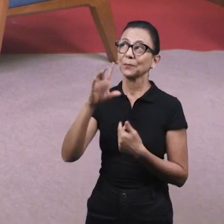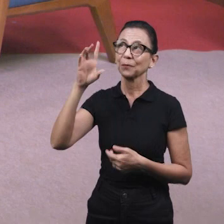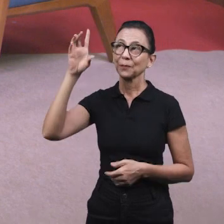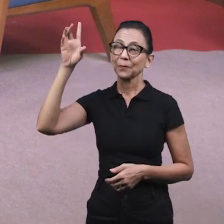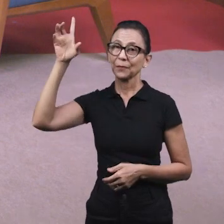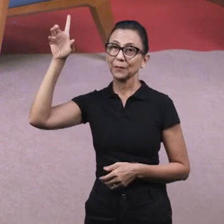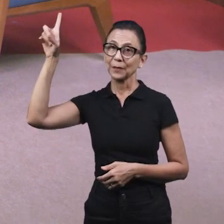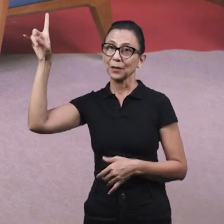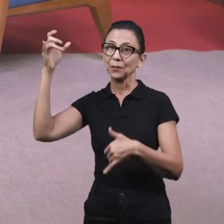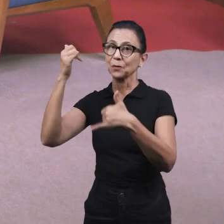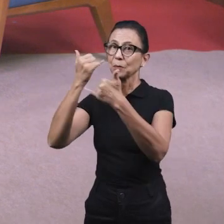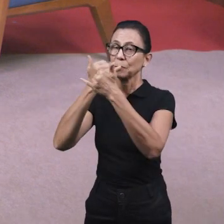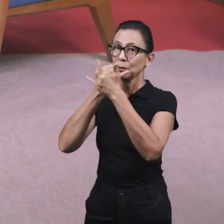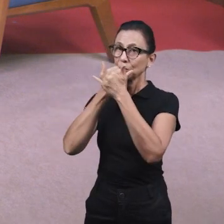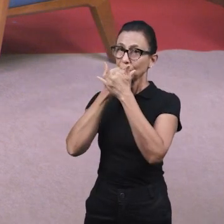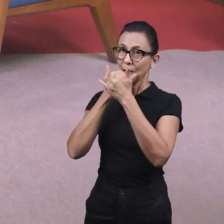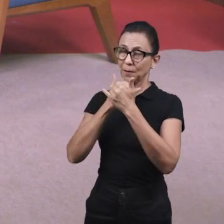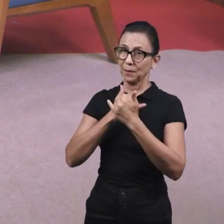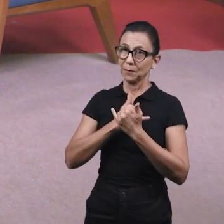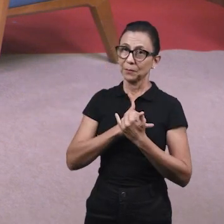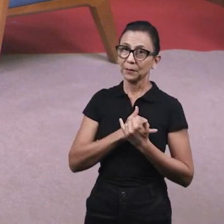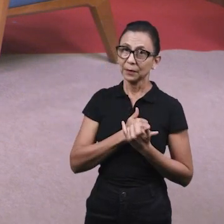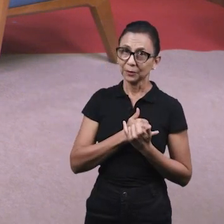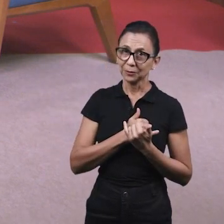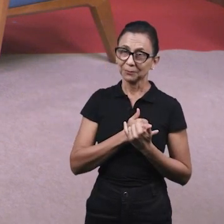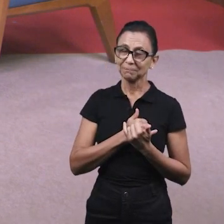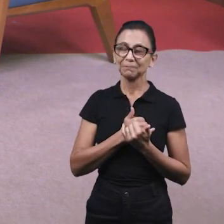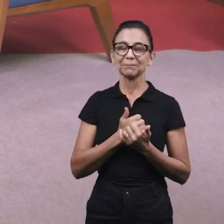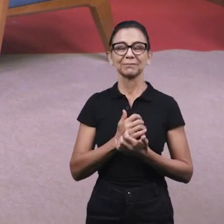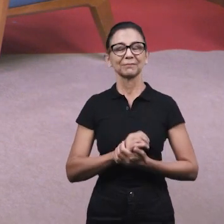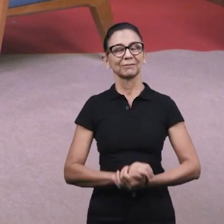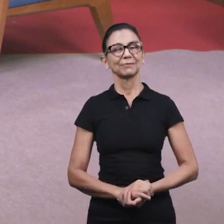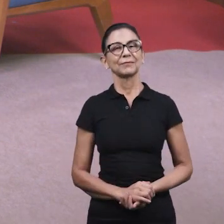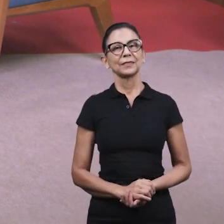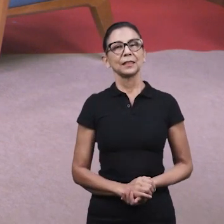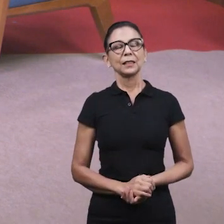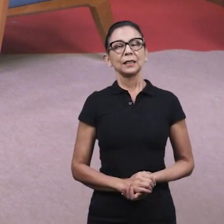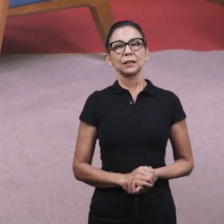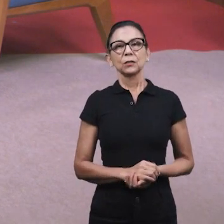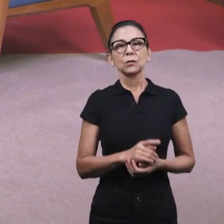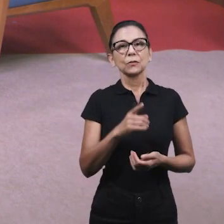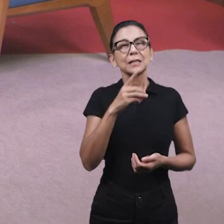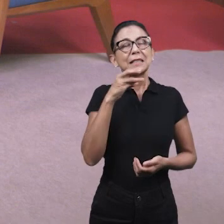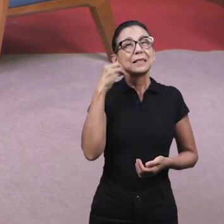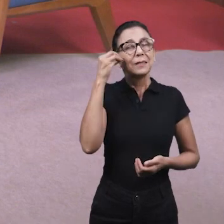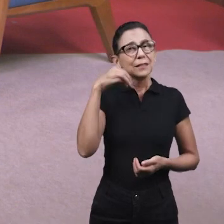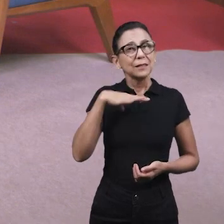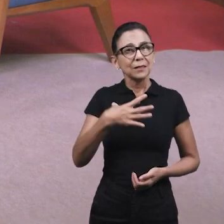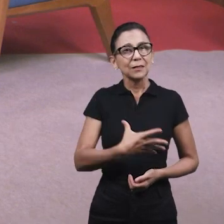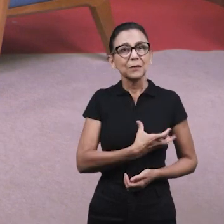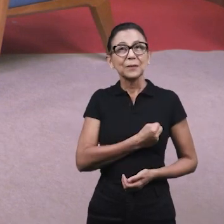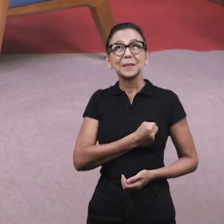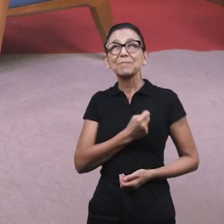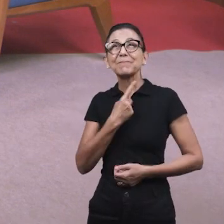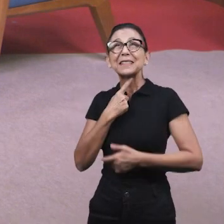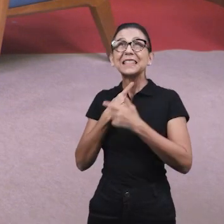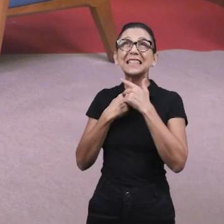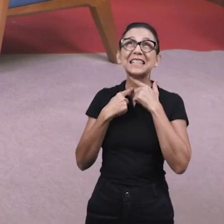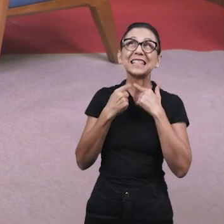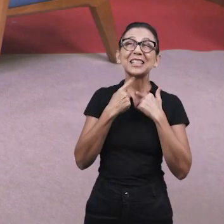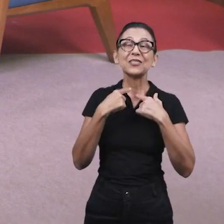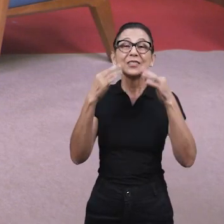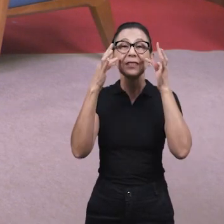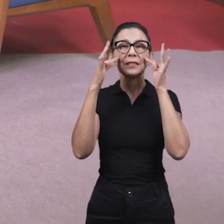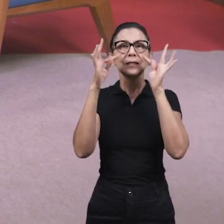importantíssimo, né? Essa experiência, quando a pessoa tem essa experiência de salvação, ela tem desejo de testemunhar dessa experiência. Agora,